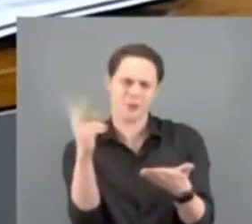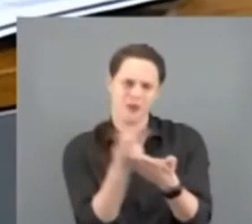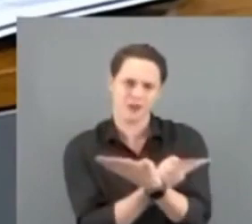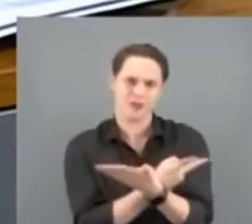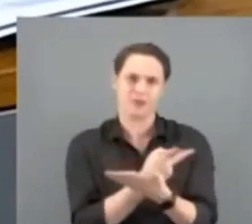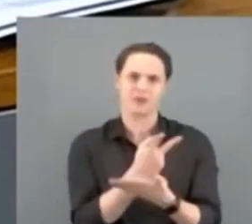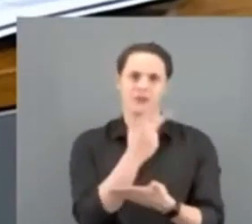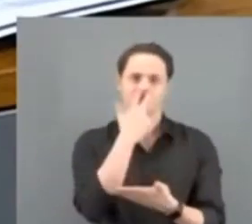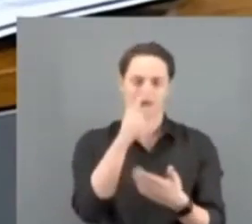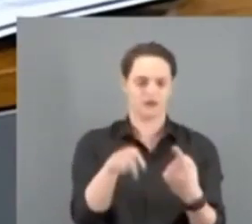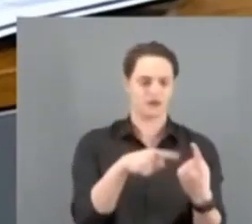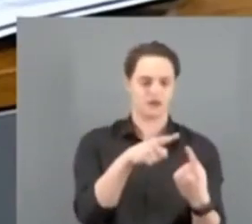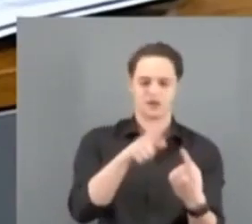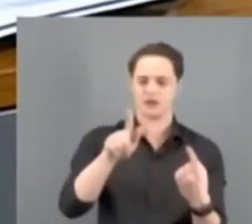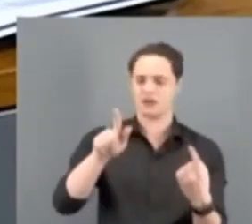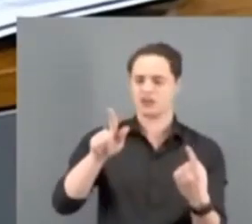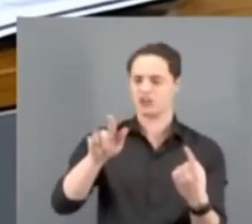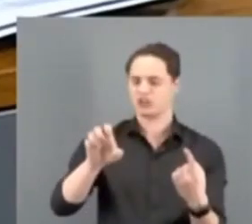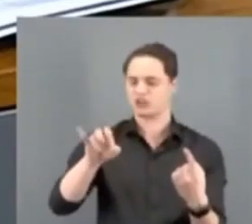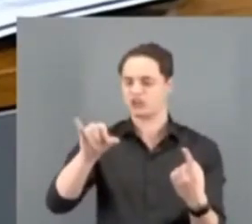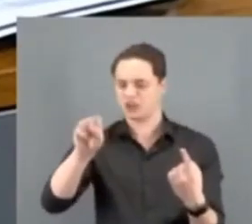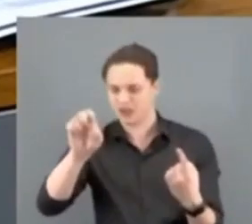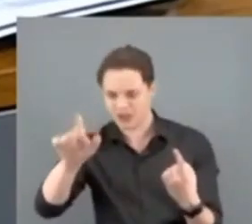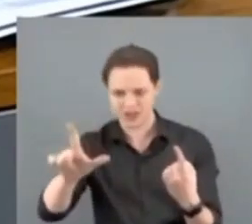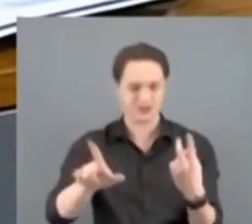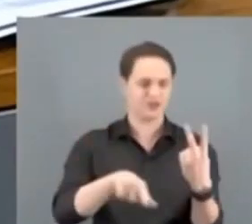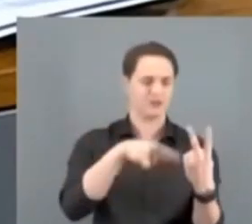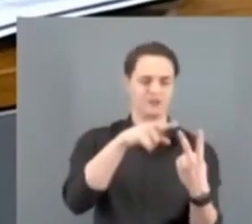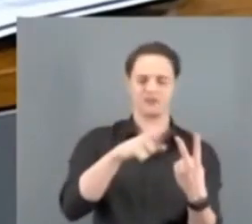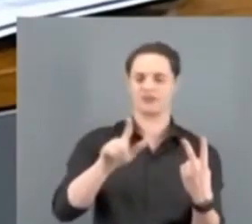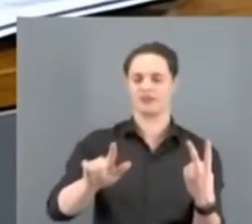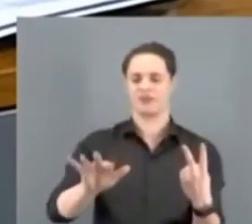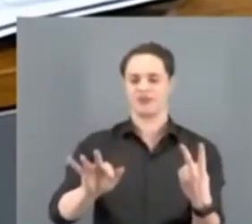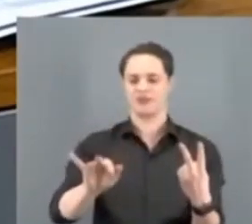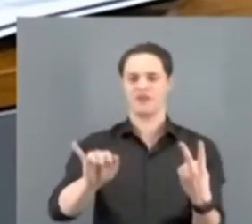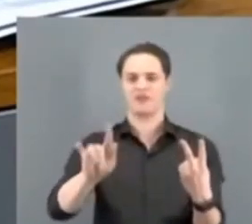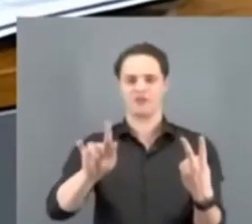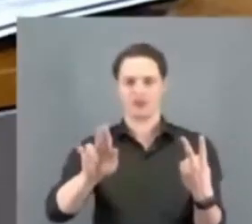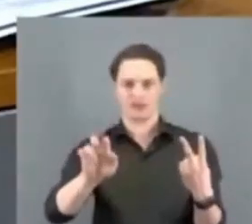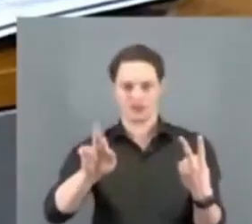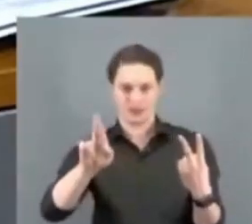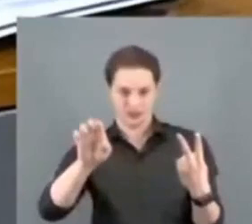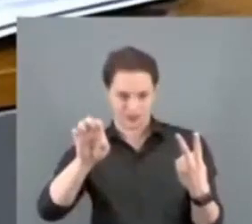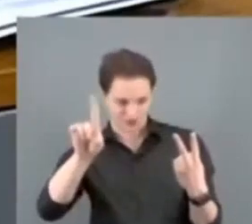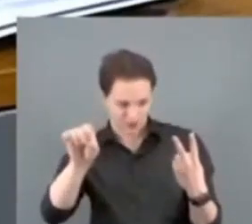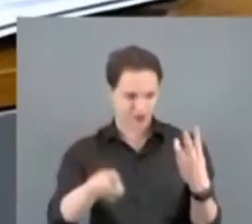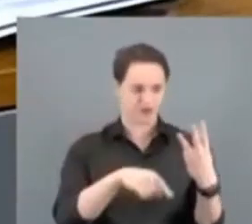mas foi Geisel, depois foi Figueiredo, depois Sarney,